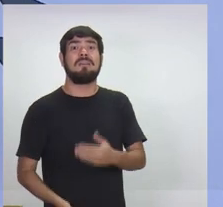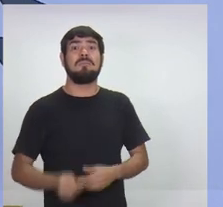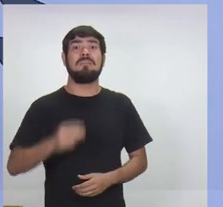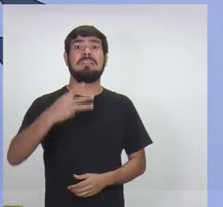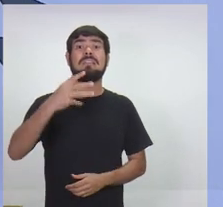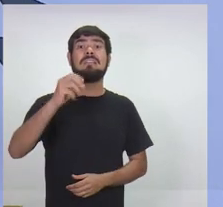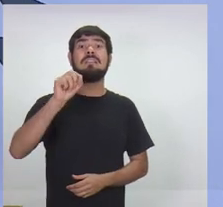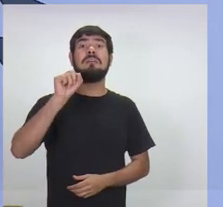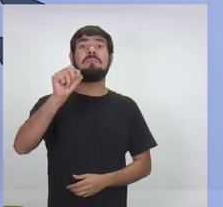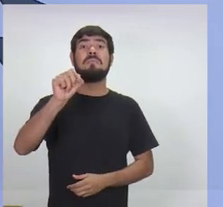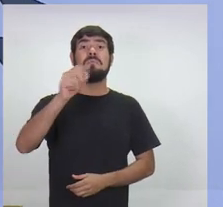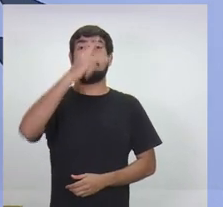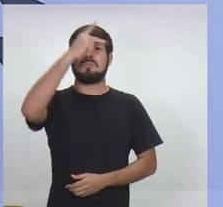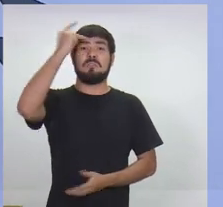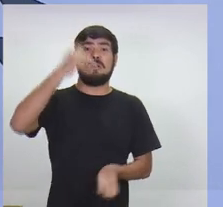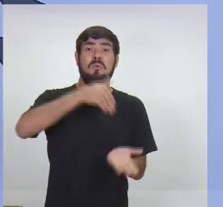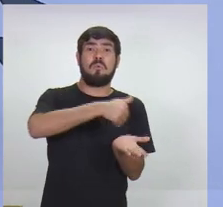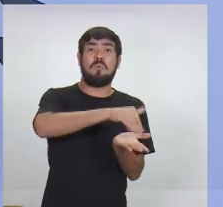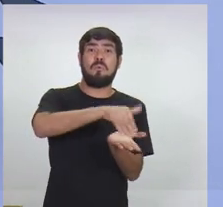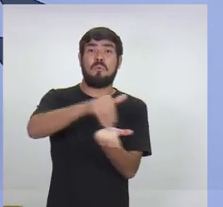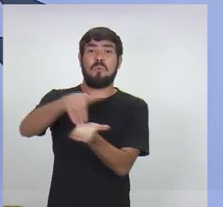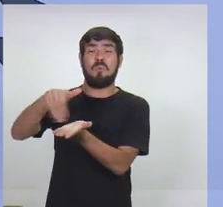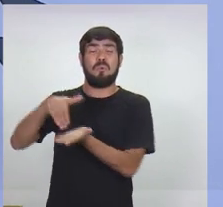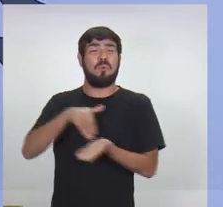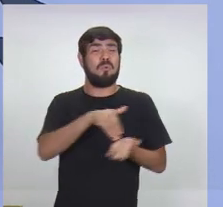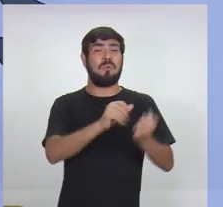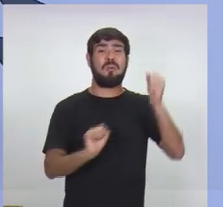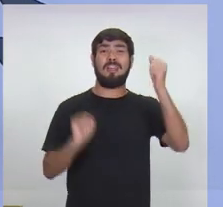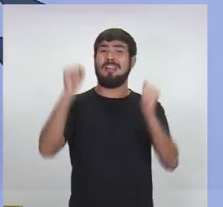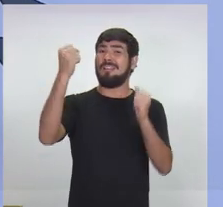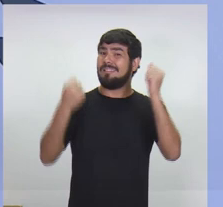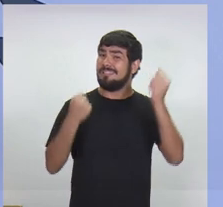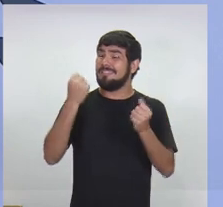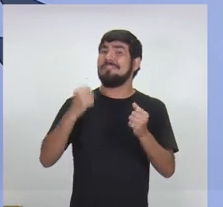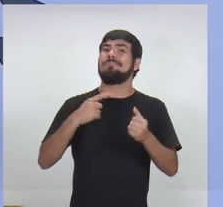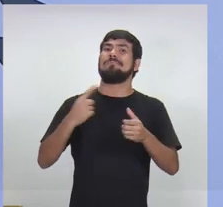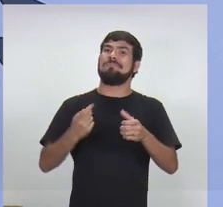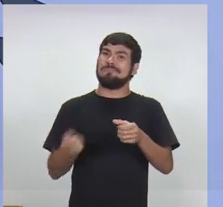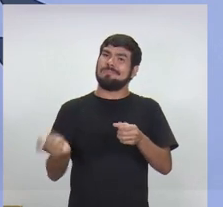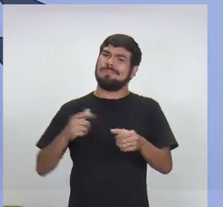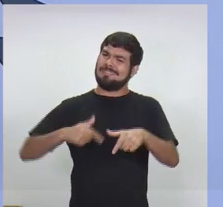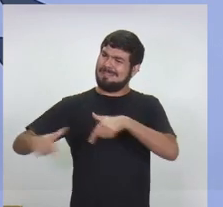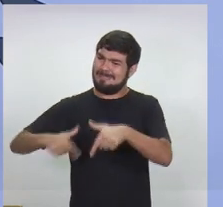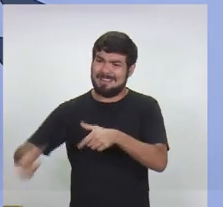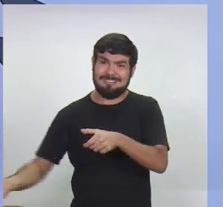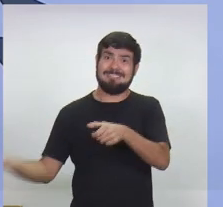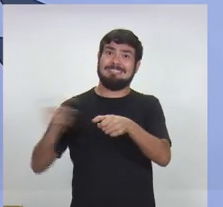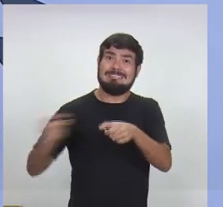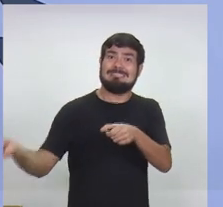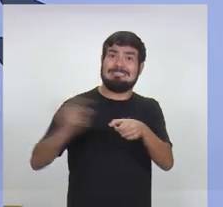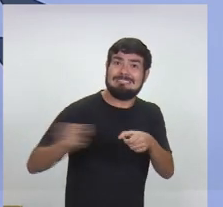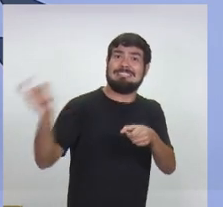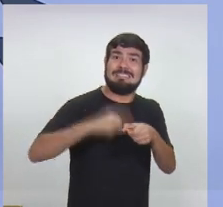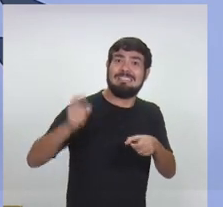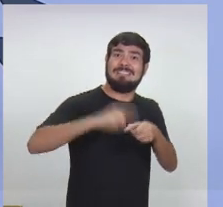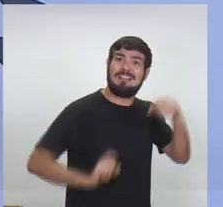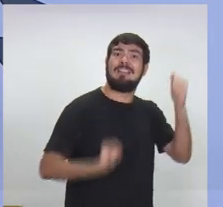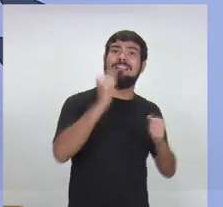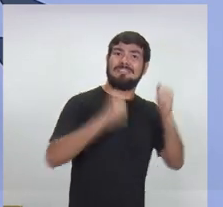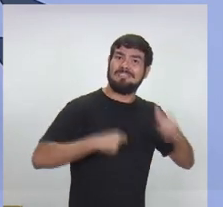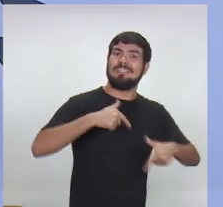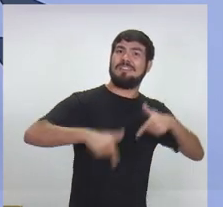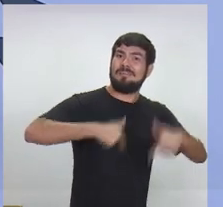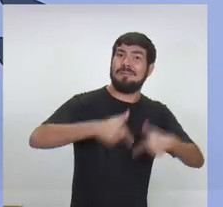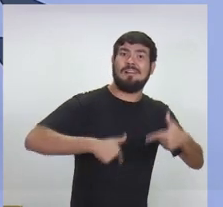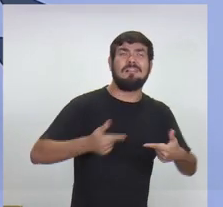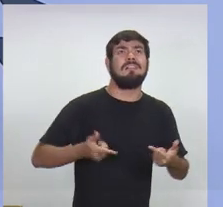trabalho no distrito industrial a e vamos trabalhar para recuperar esses empregos para indústria ao longo dos anos o que a